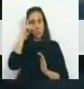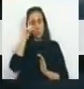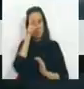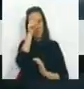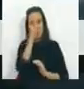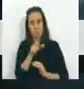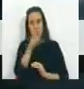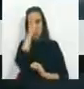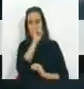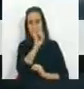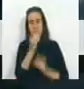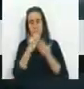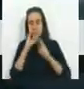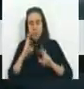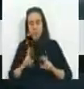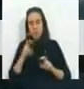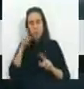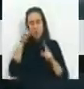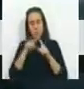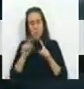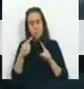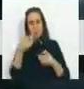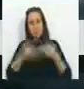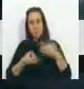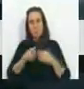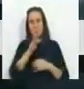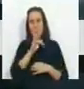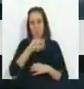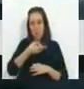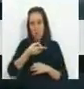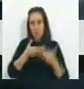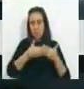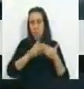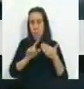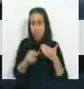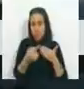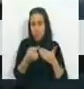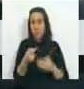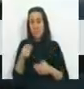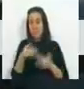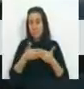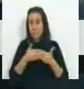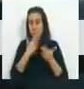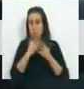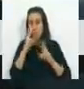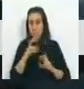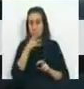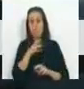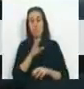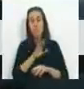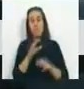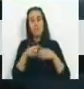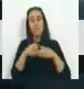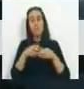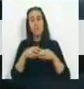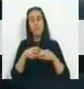de 49 tribunais. Um estudo que apontava para esse encerramento, aliás, de uma comissão que era presidida pelo Dr.